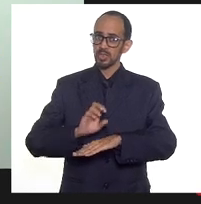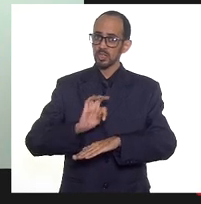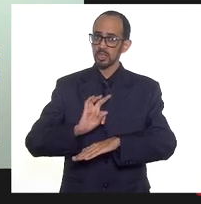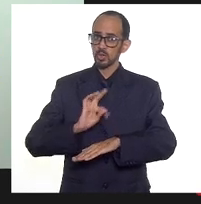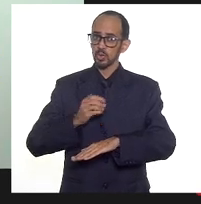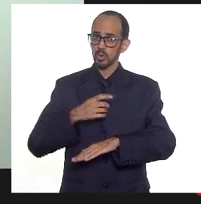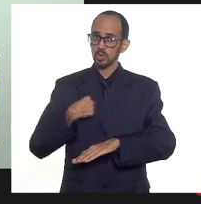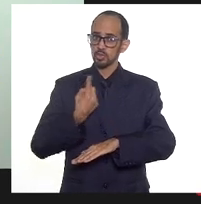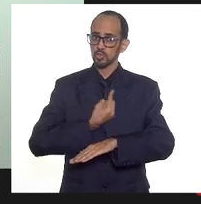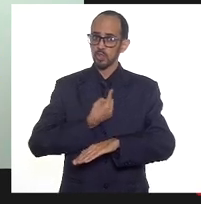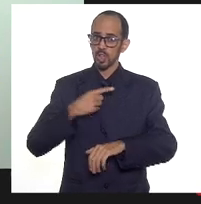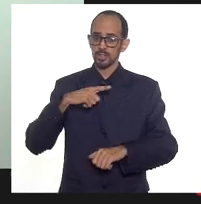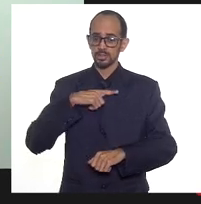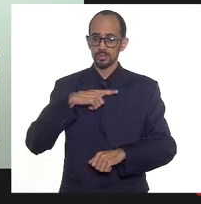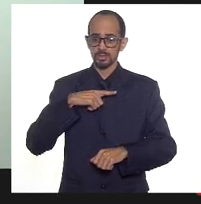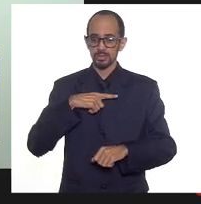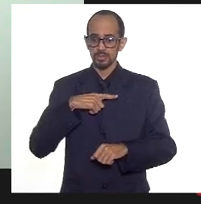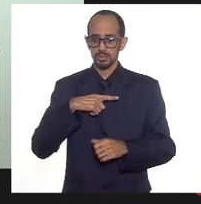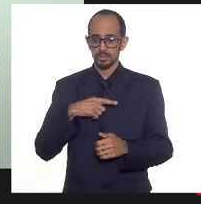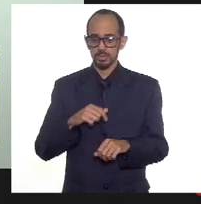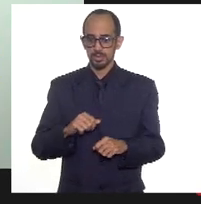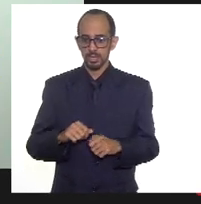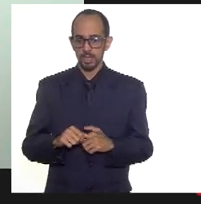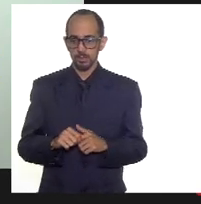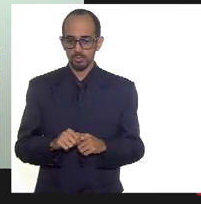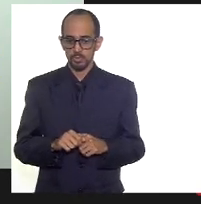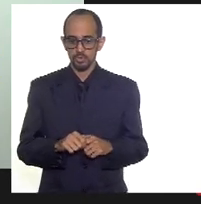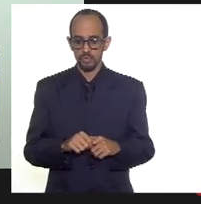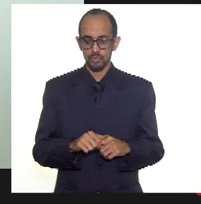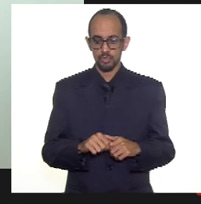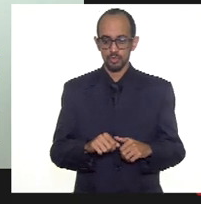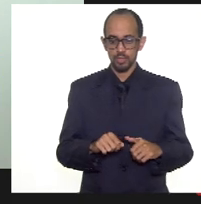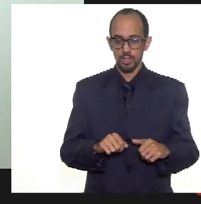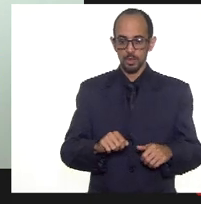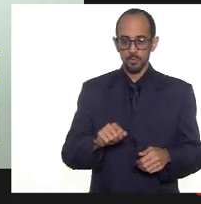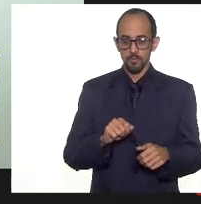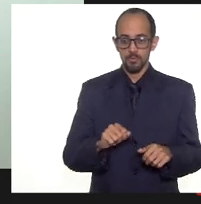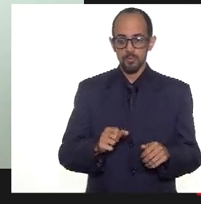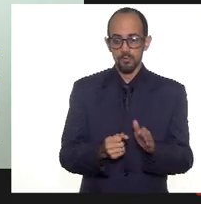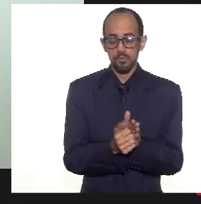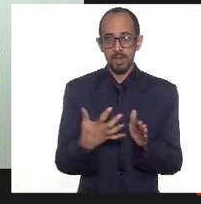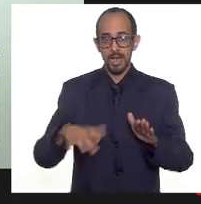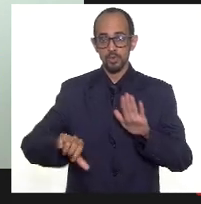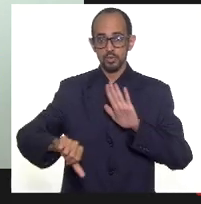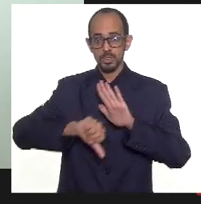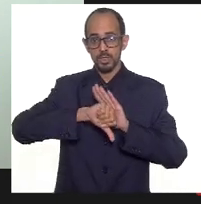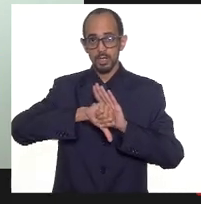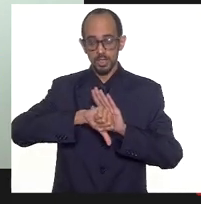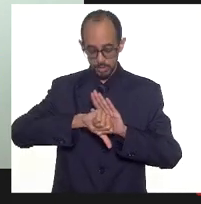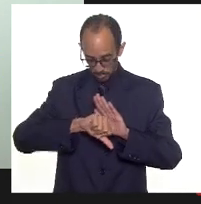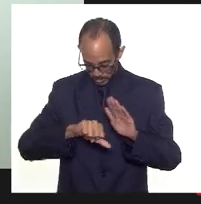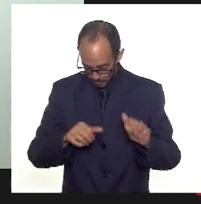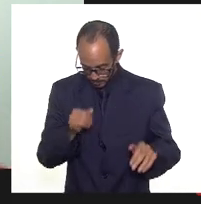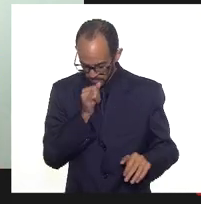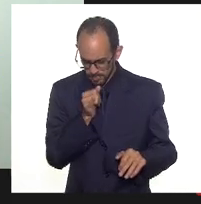essa questão da África, está sendo típica, são vários crimes que incorrem, por exemplo, com um crime de